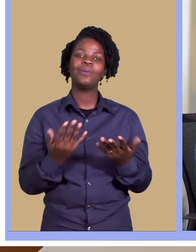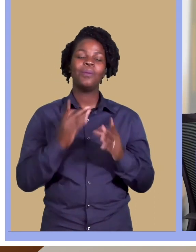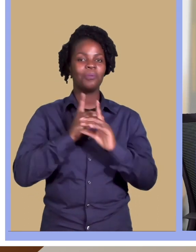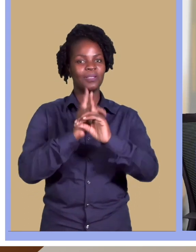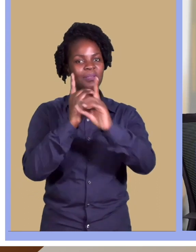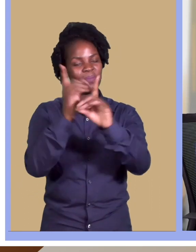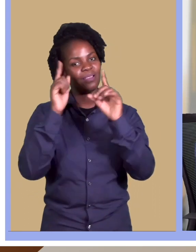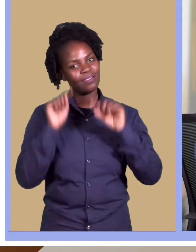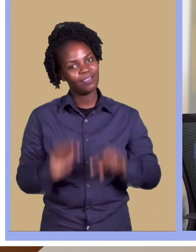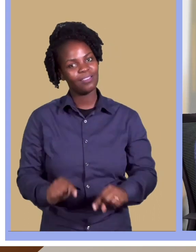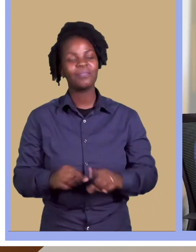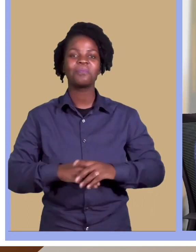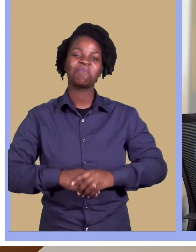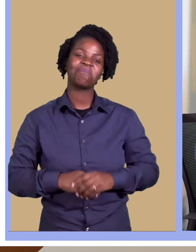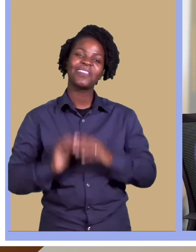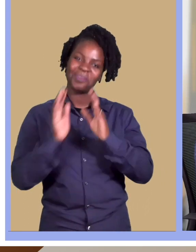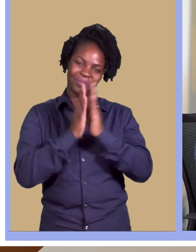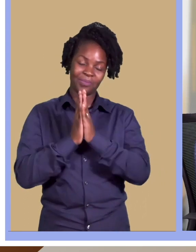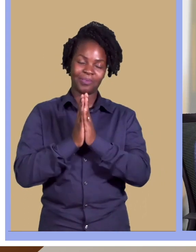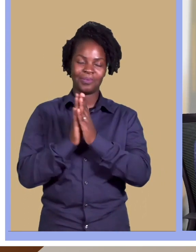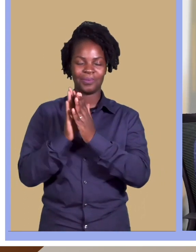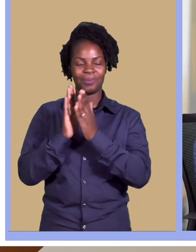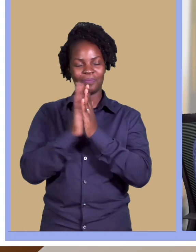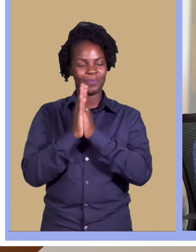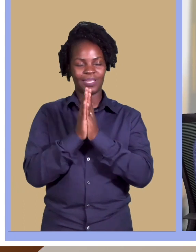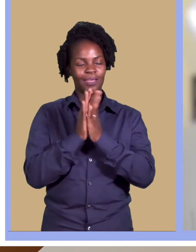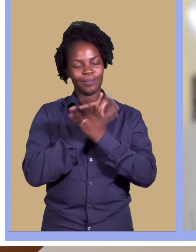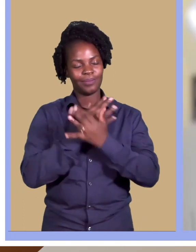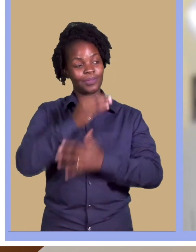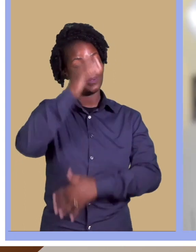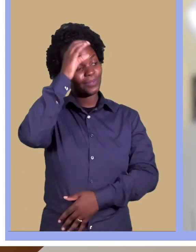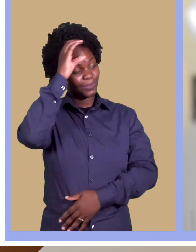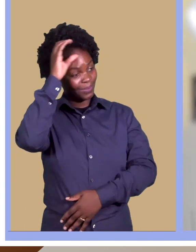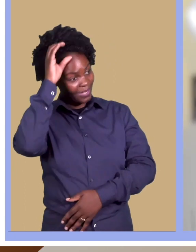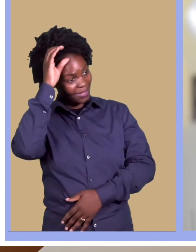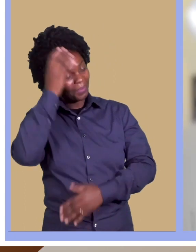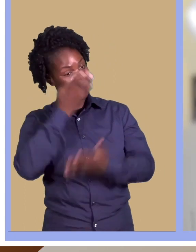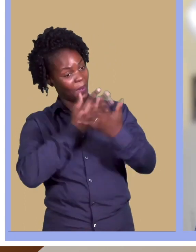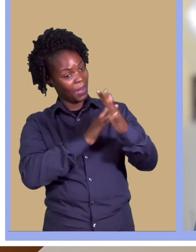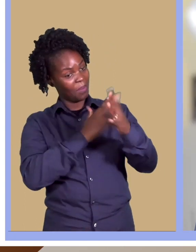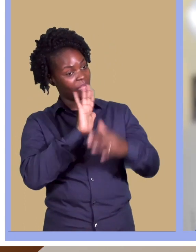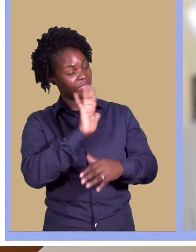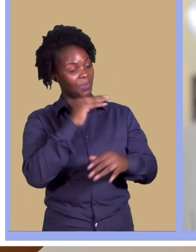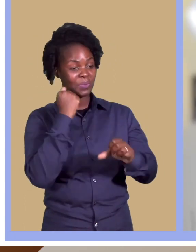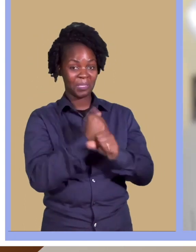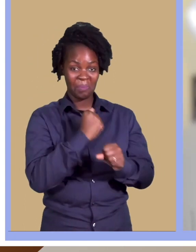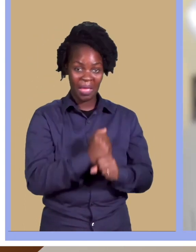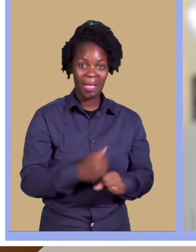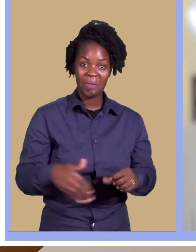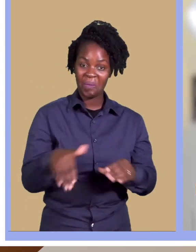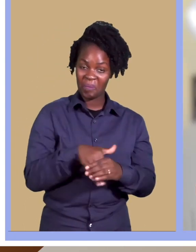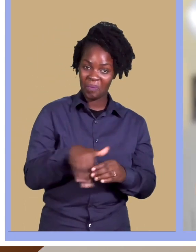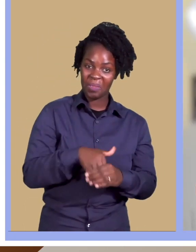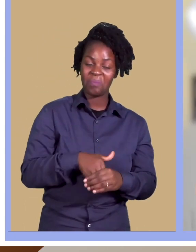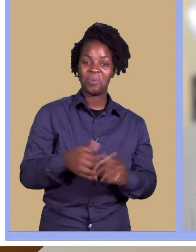sucessos na sua carreira como membro da Comissão Nacional dos Direitos Humanos e também como